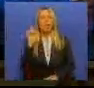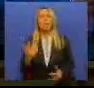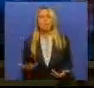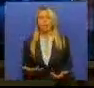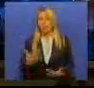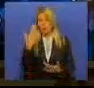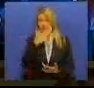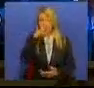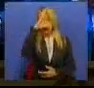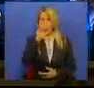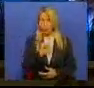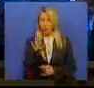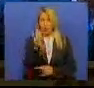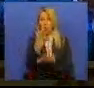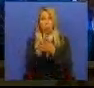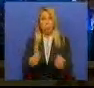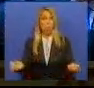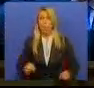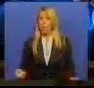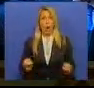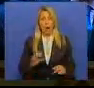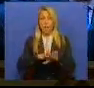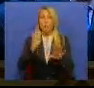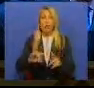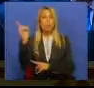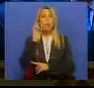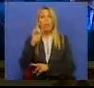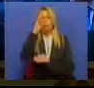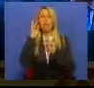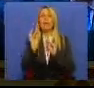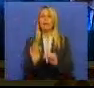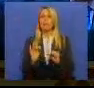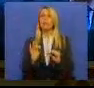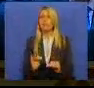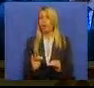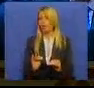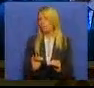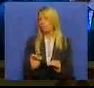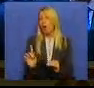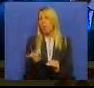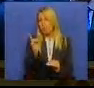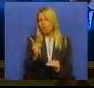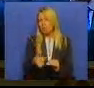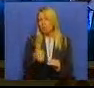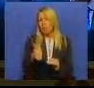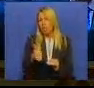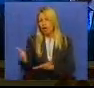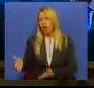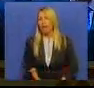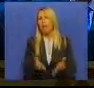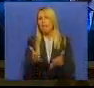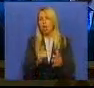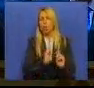tem soluções para a qualidade do ensino, não será melhor caminho confiar poder